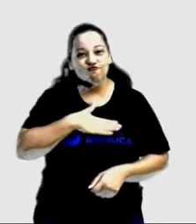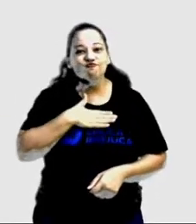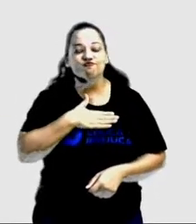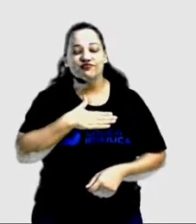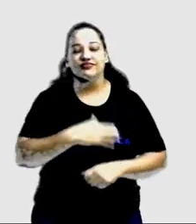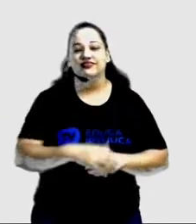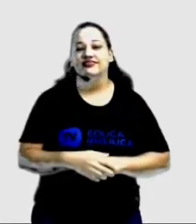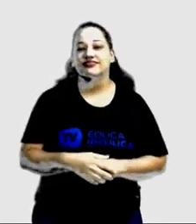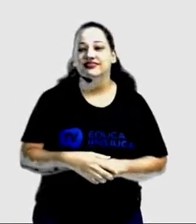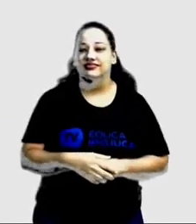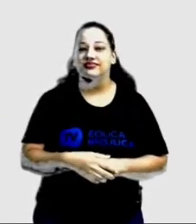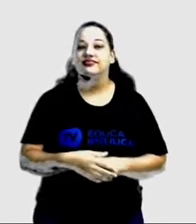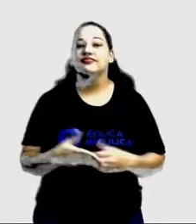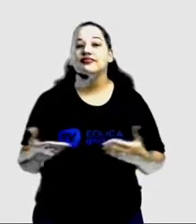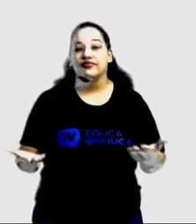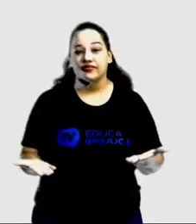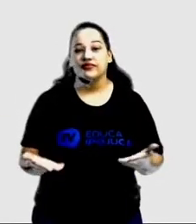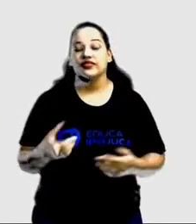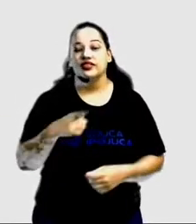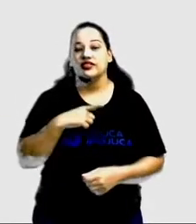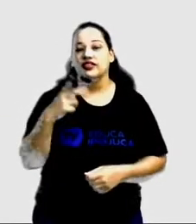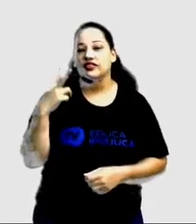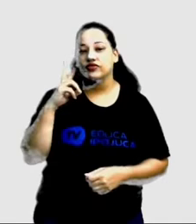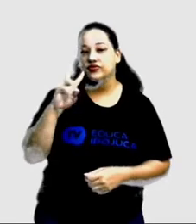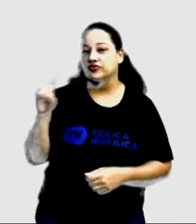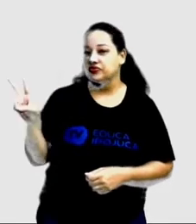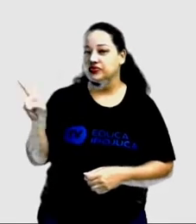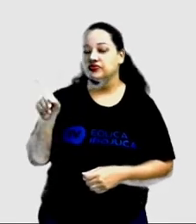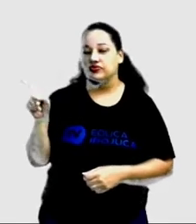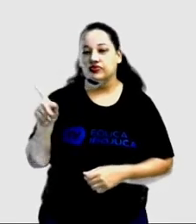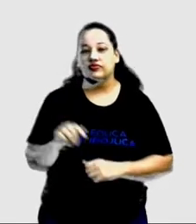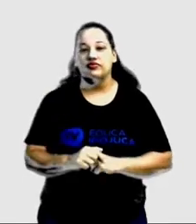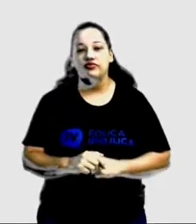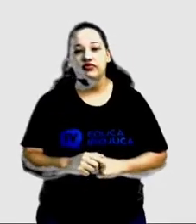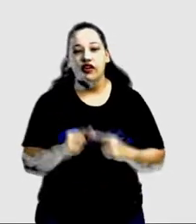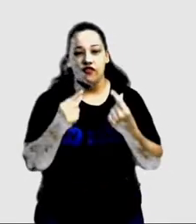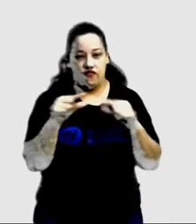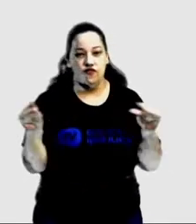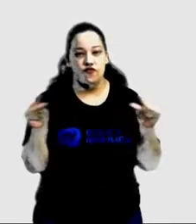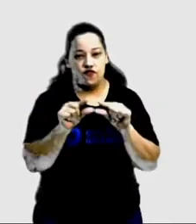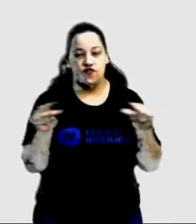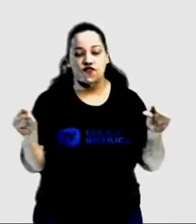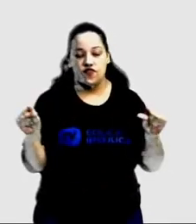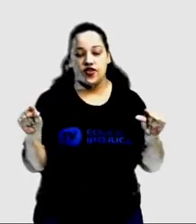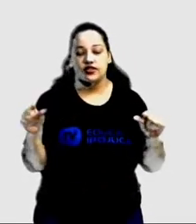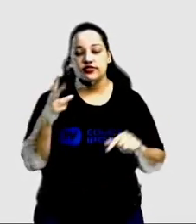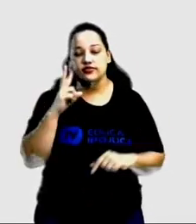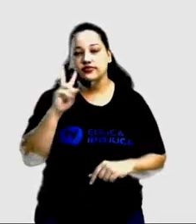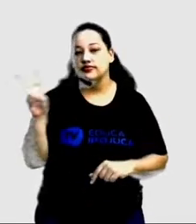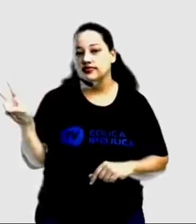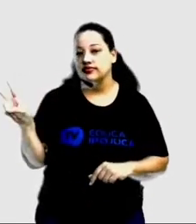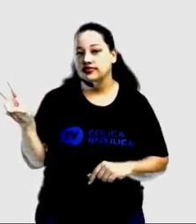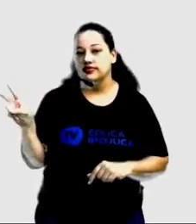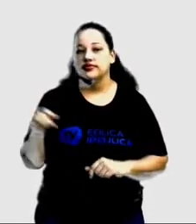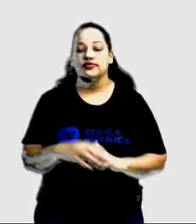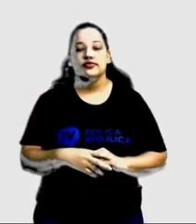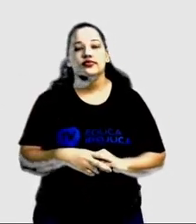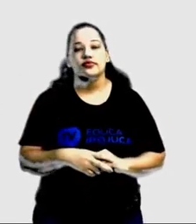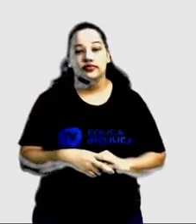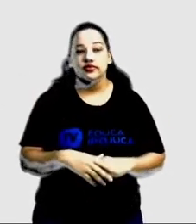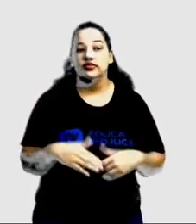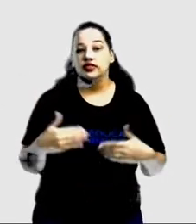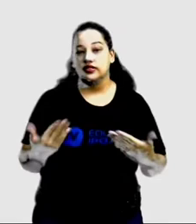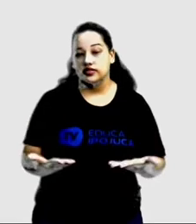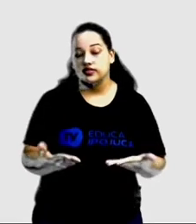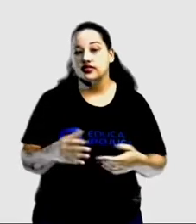aí, tá bom? Então nós temos aqui, ó, National Treasure is my favorite adventure film, ou seja, A